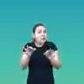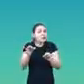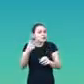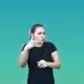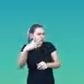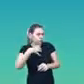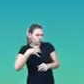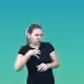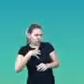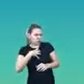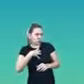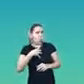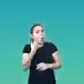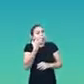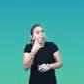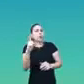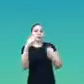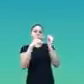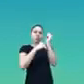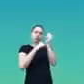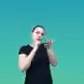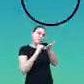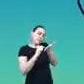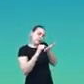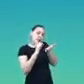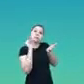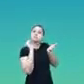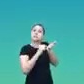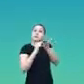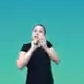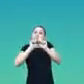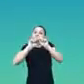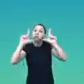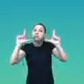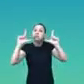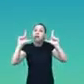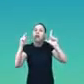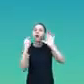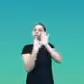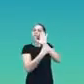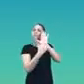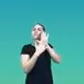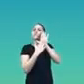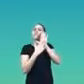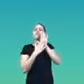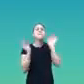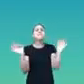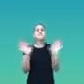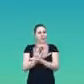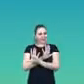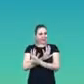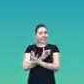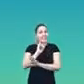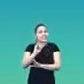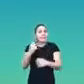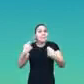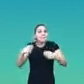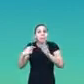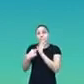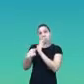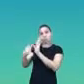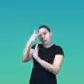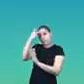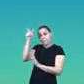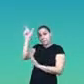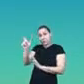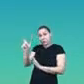como você quer. E só aí digite a sua senha. Clique no comprovante para visualizar e pronto. Se você precisar mostrar